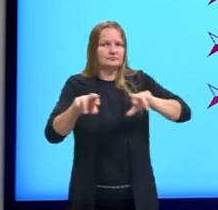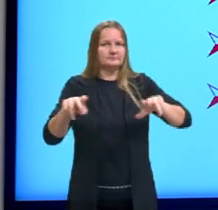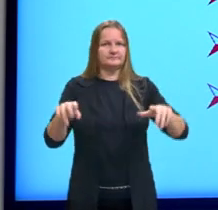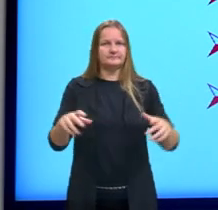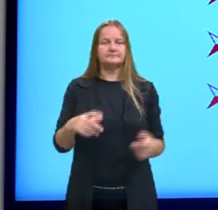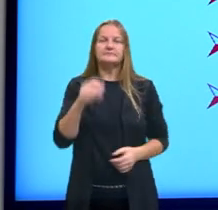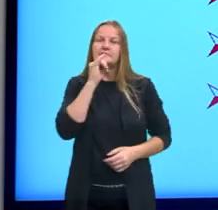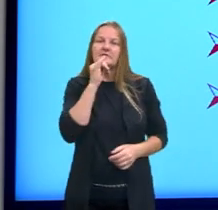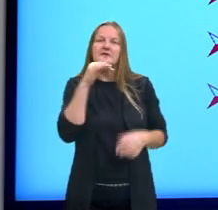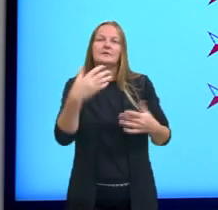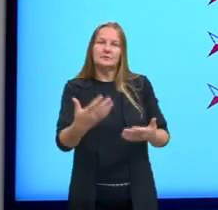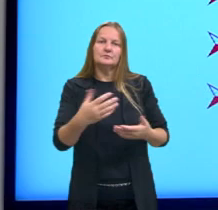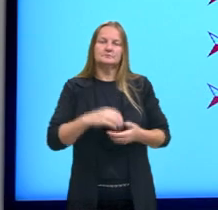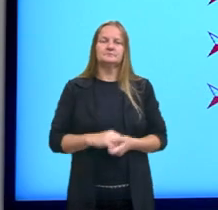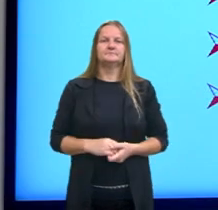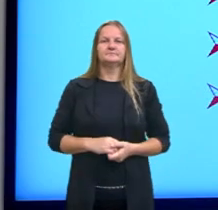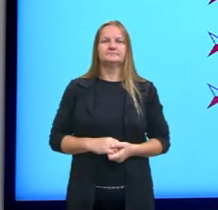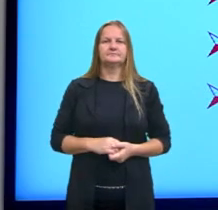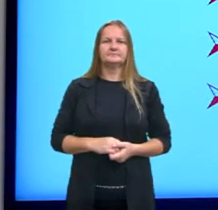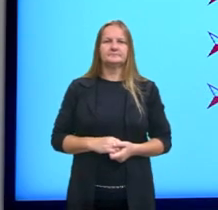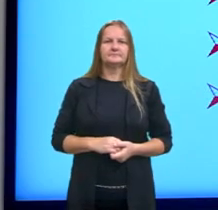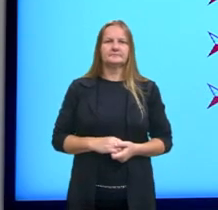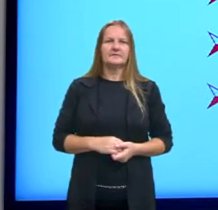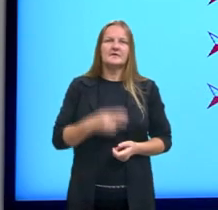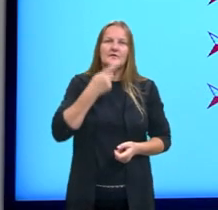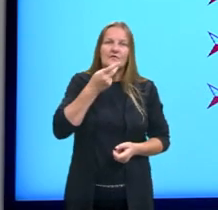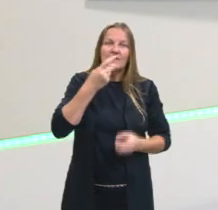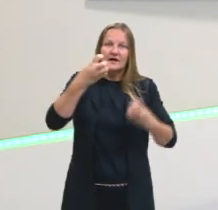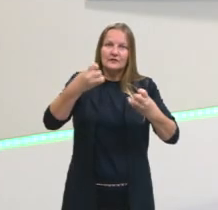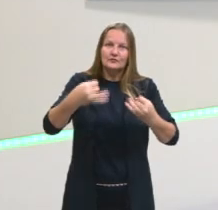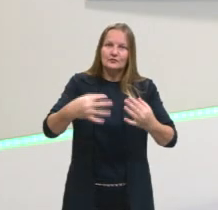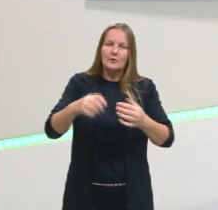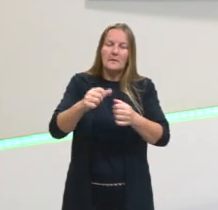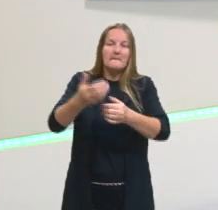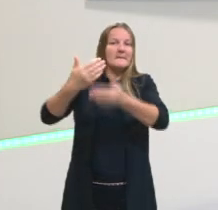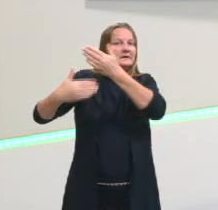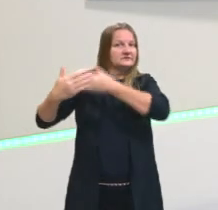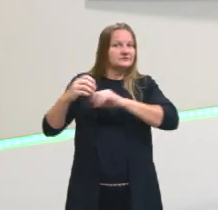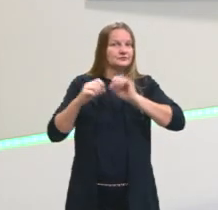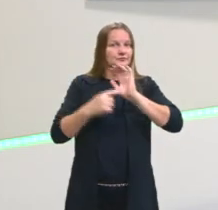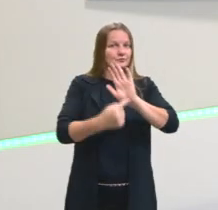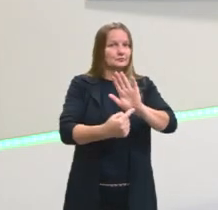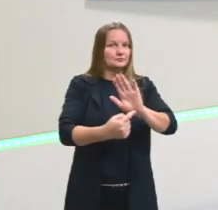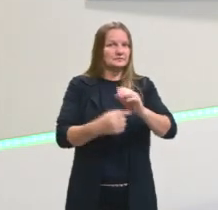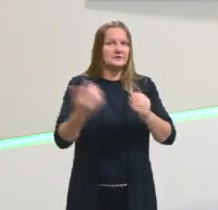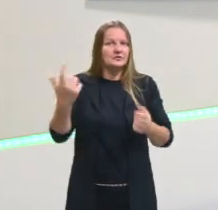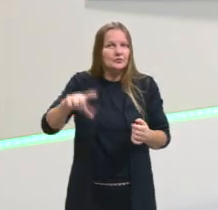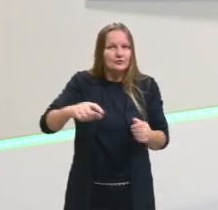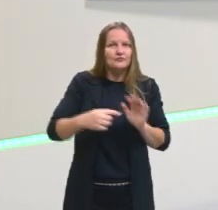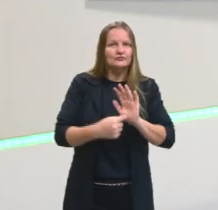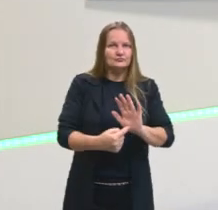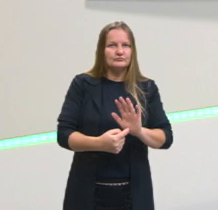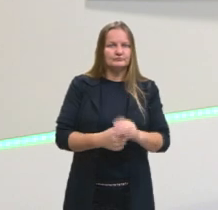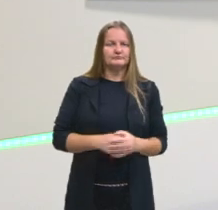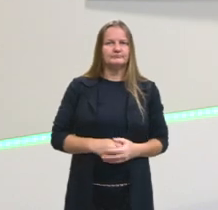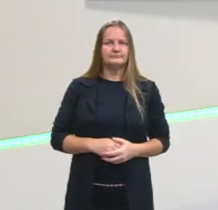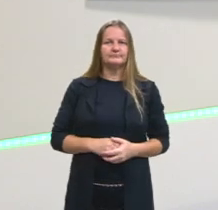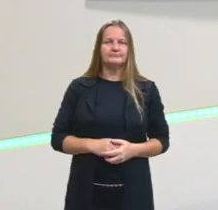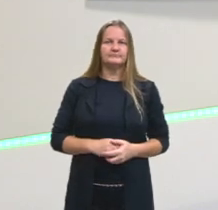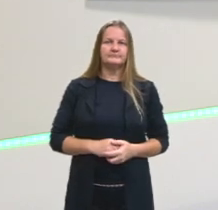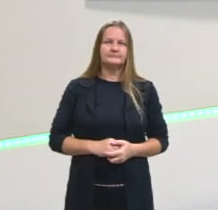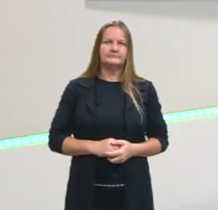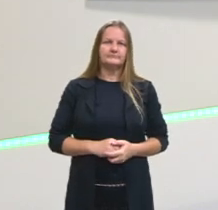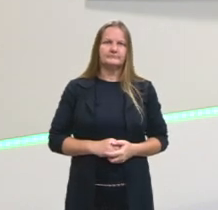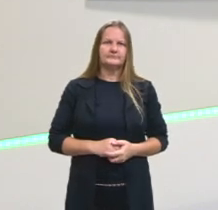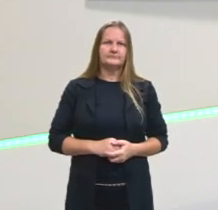como por exemplo né ela foi falado lá no primeiro slide mas só vamos dar uma o maior